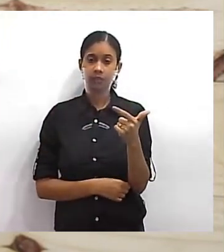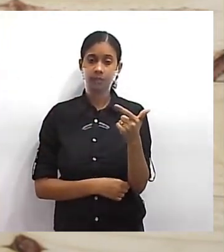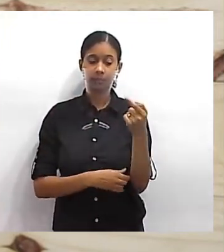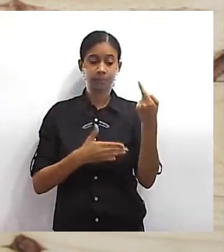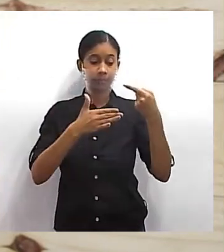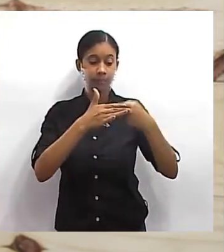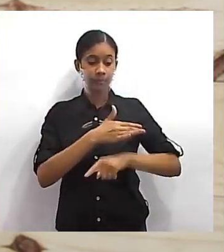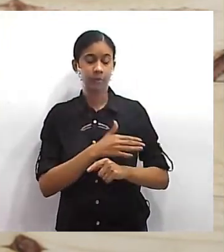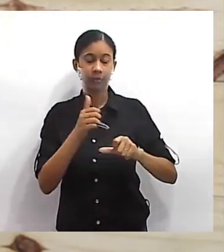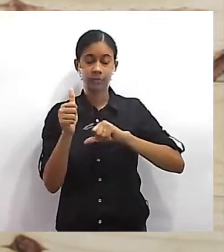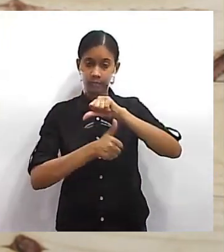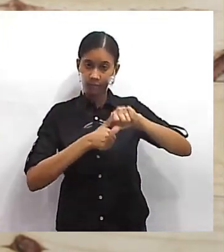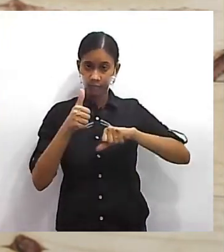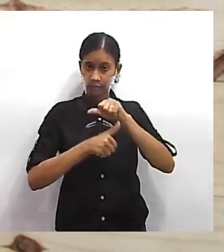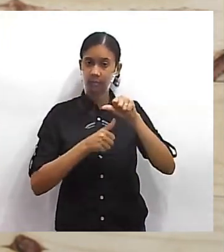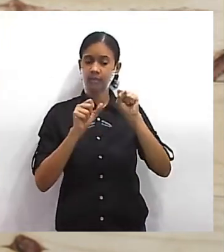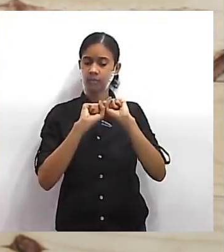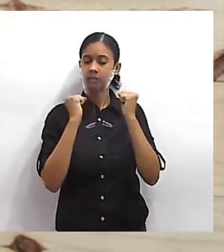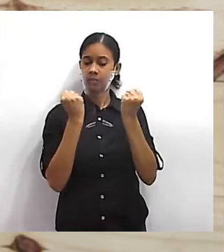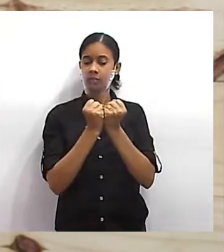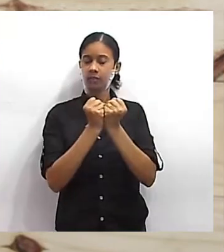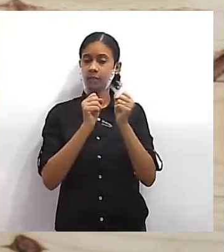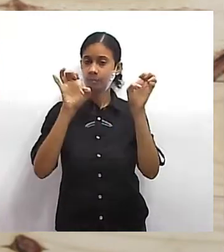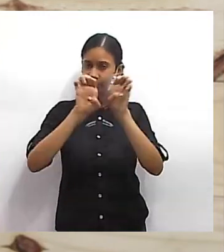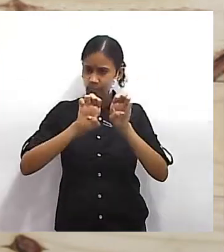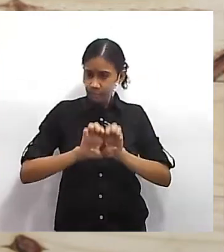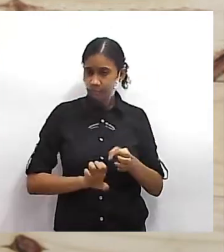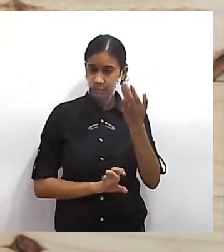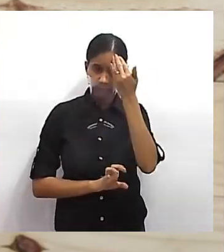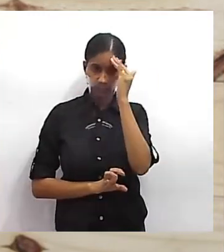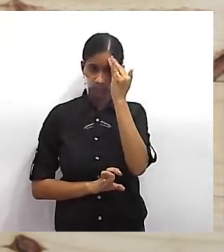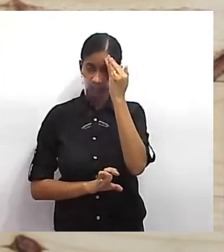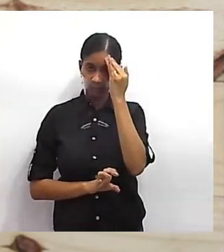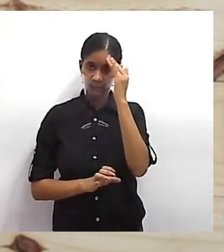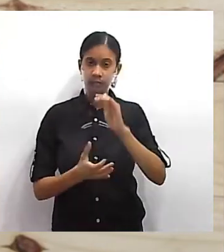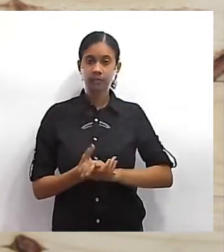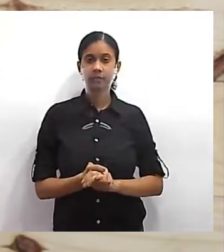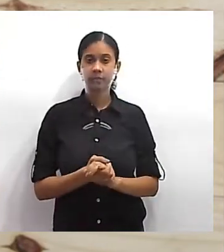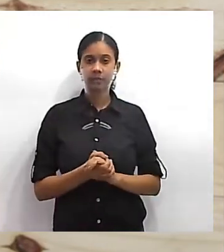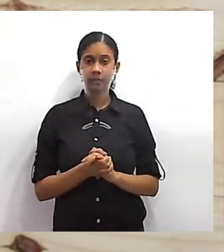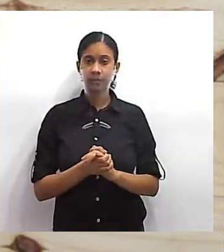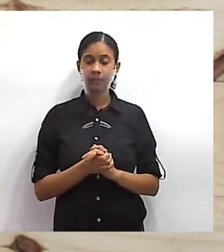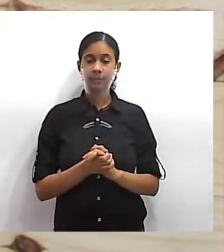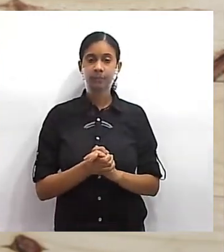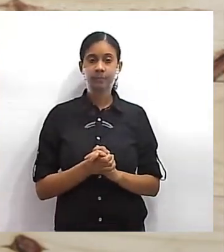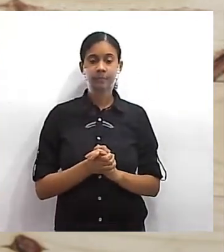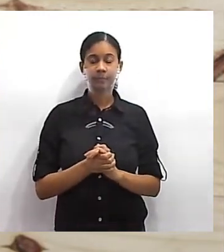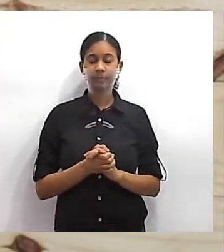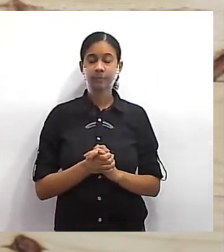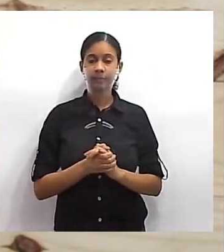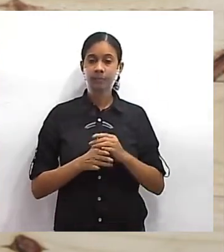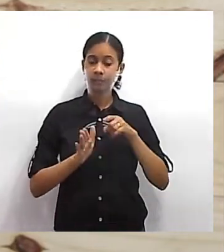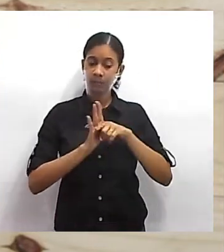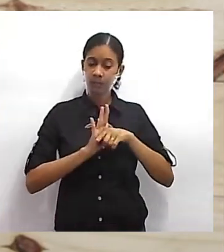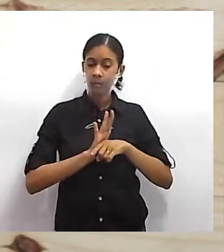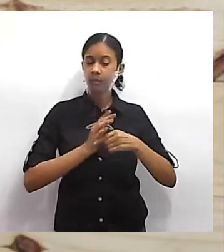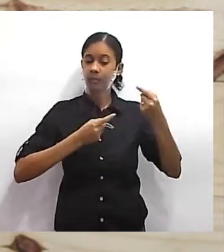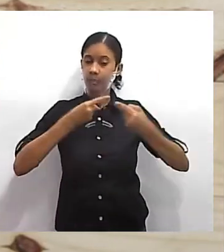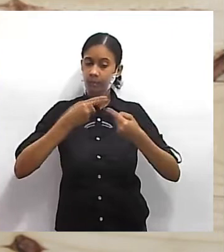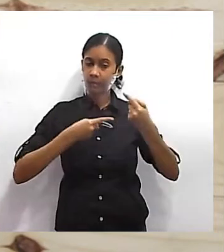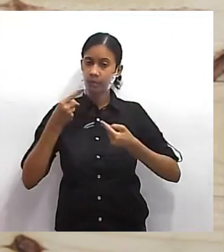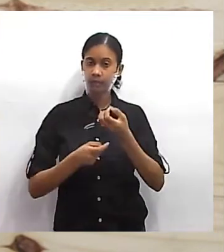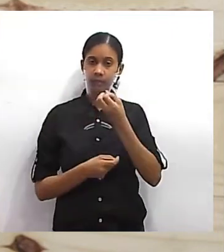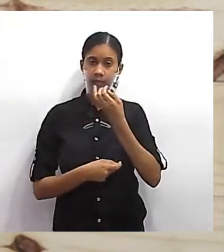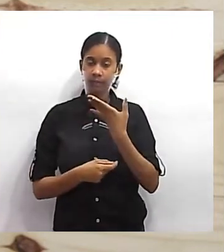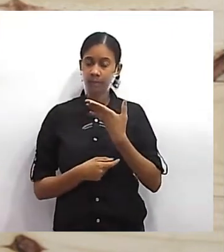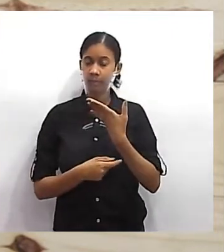profundas mudanças sociais em suas estruturas, entende? Profundas políticas de bem-estar social,